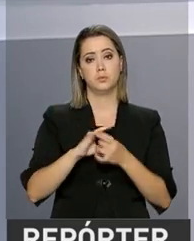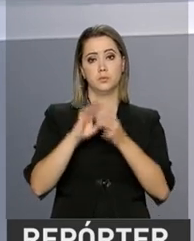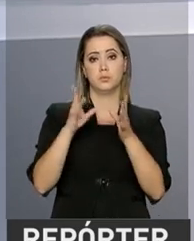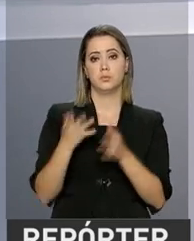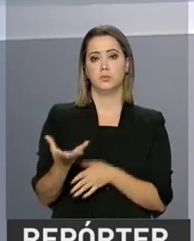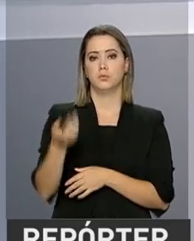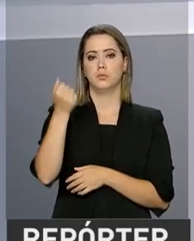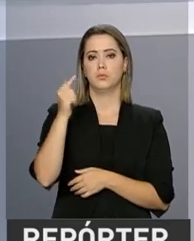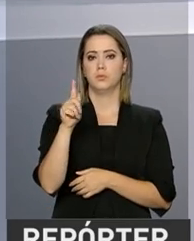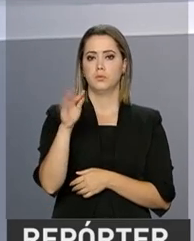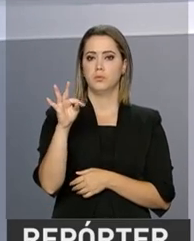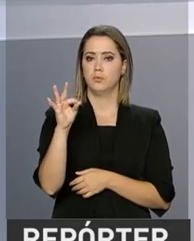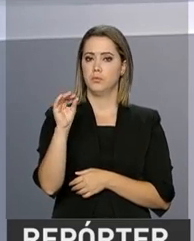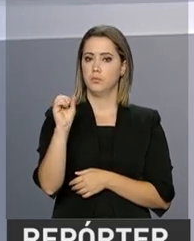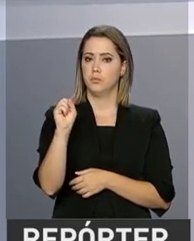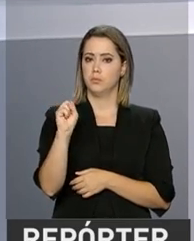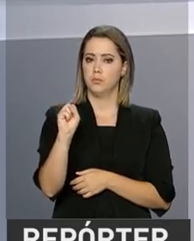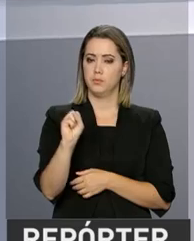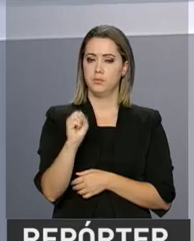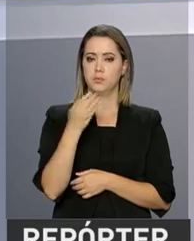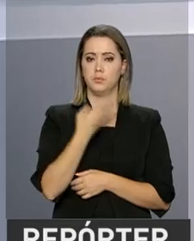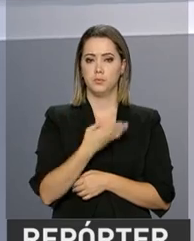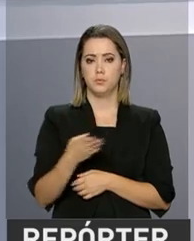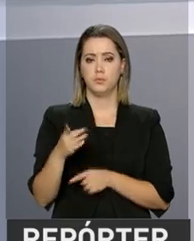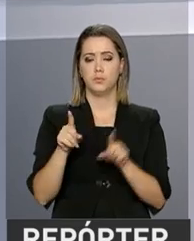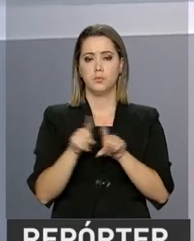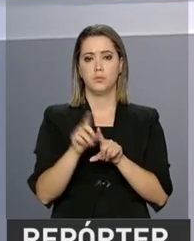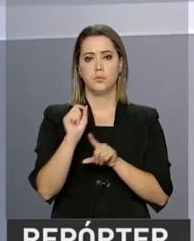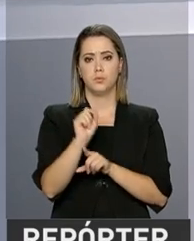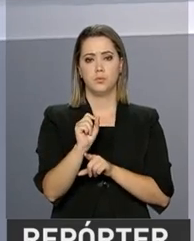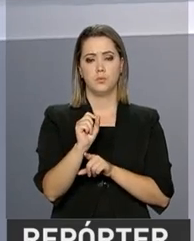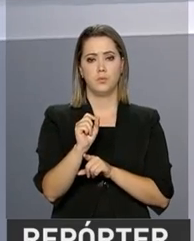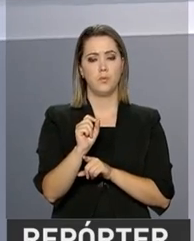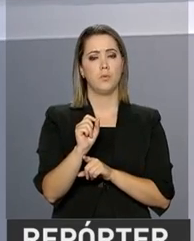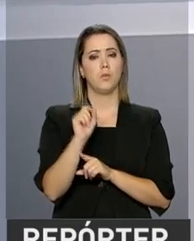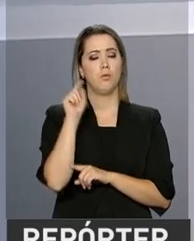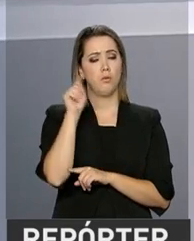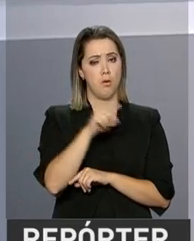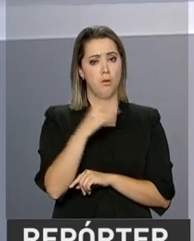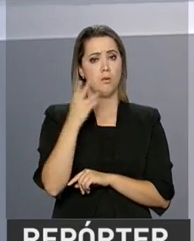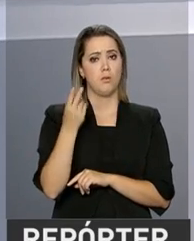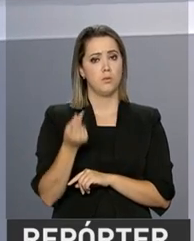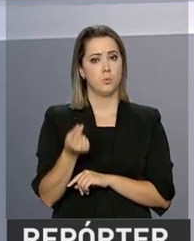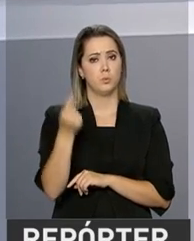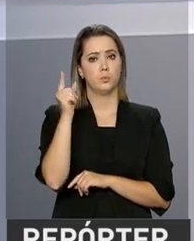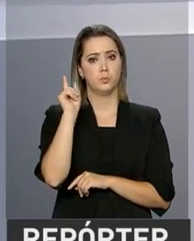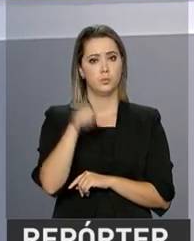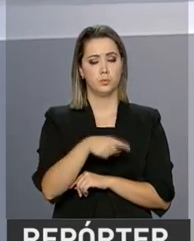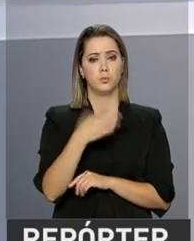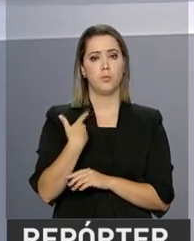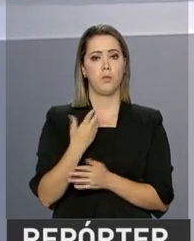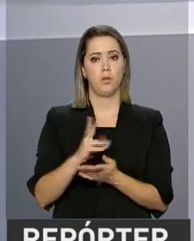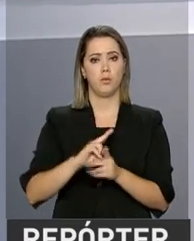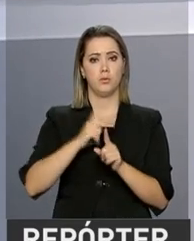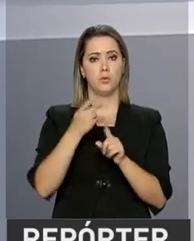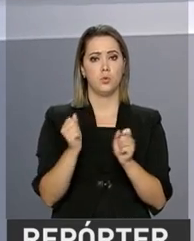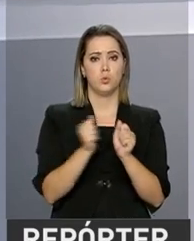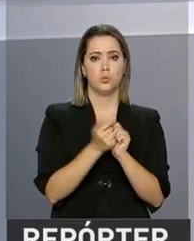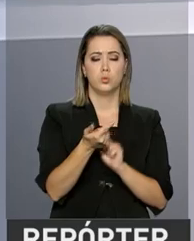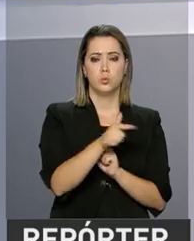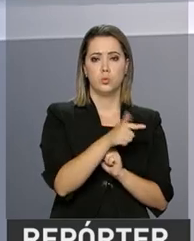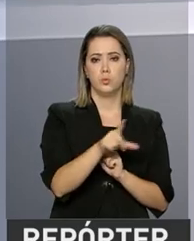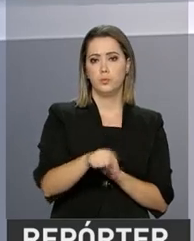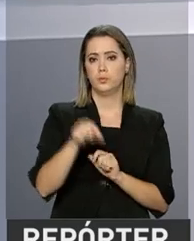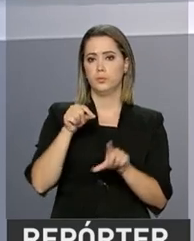liberação do saque de contas inativas do fundo de garantia do tempo de serviço o FGTS e esse dinheiro extra junto com outras